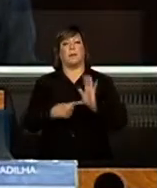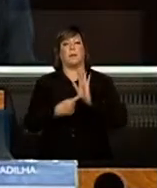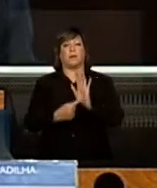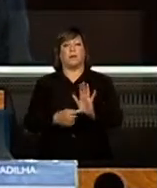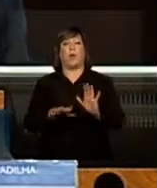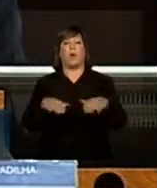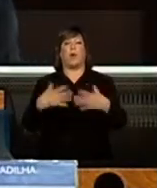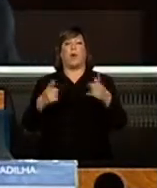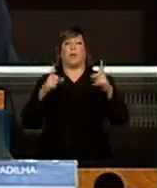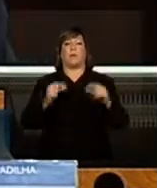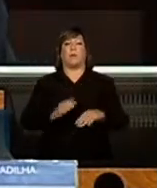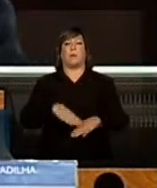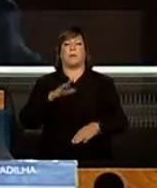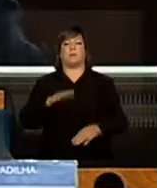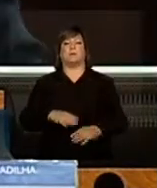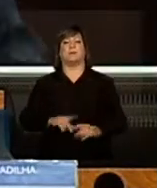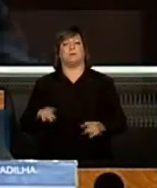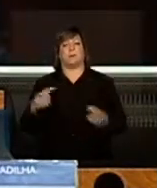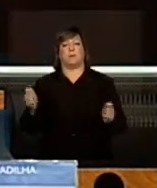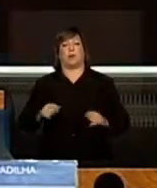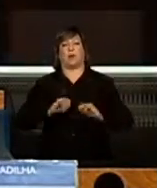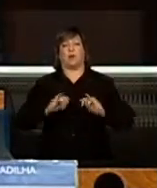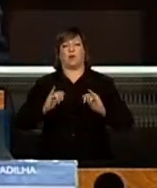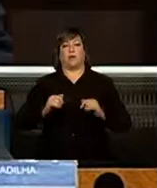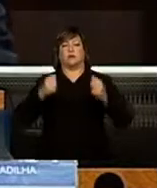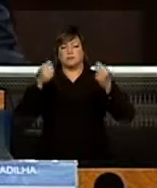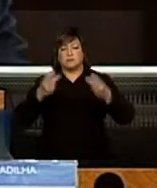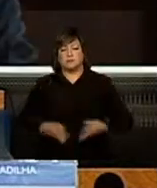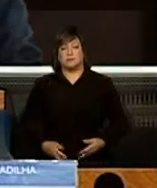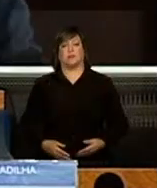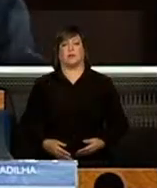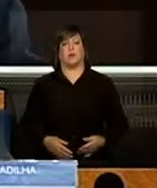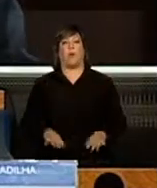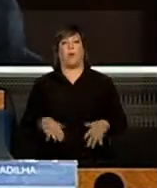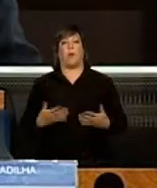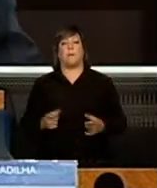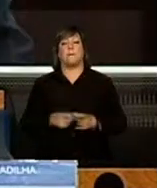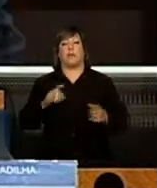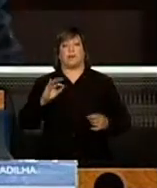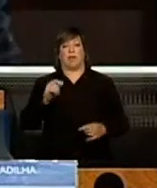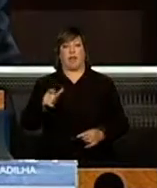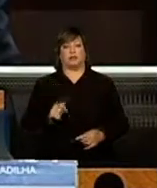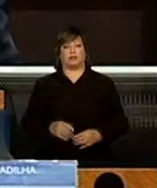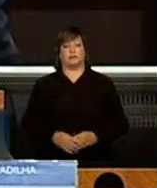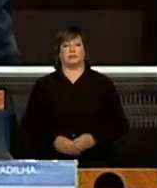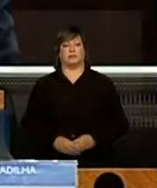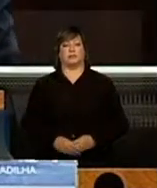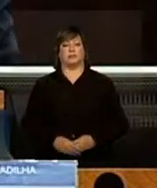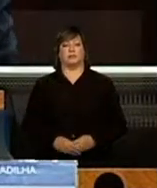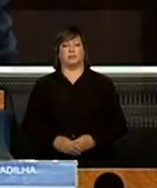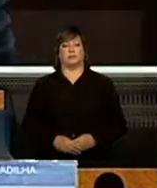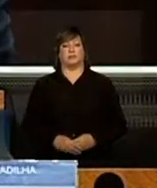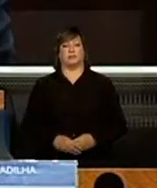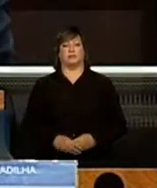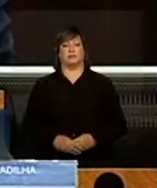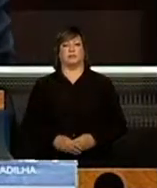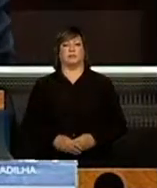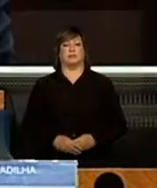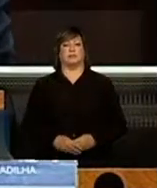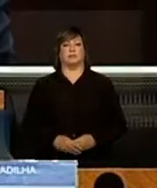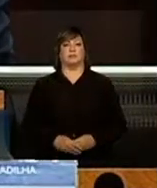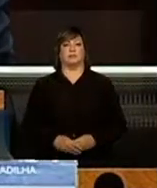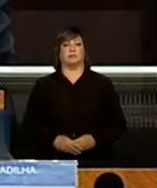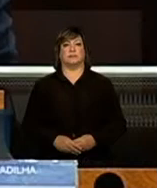que reduziram mais. Sim. A gente pode passar os dados detalhados de qual que ainda tem a maior taxa. Cristina? Alagoas, deve